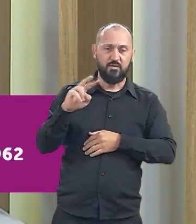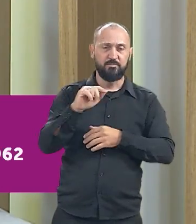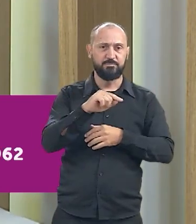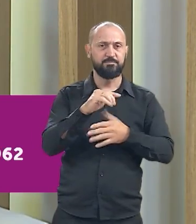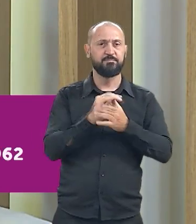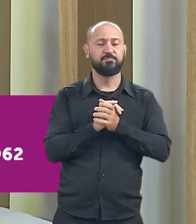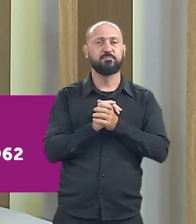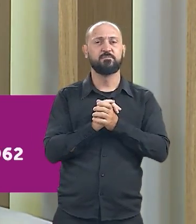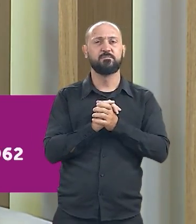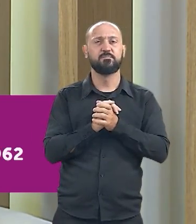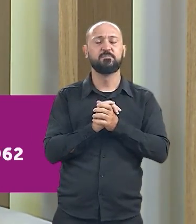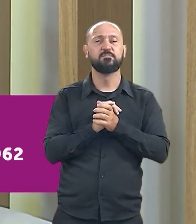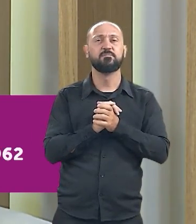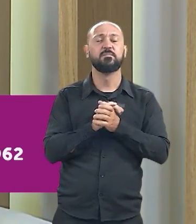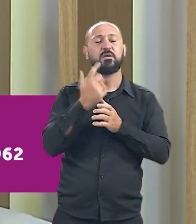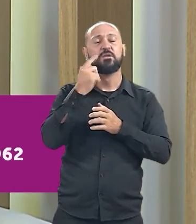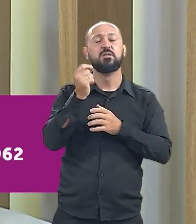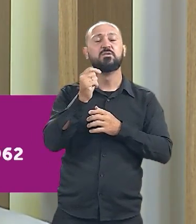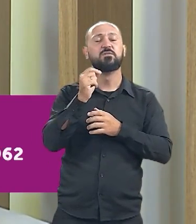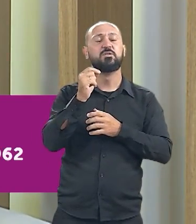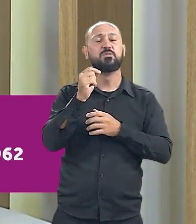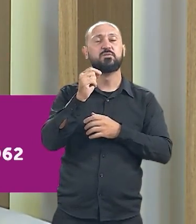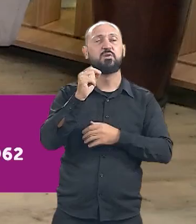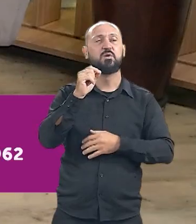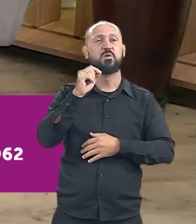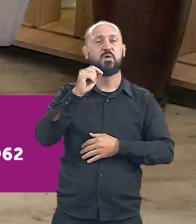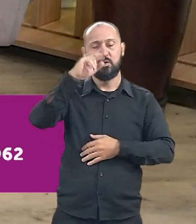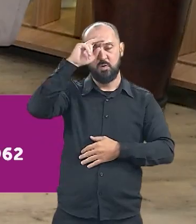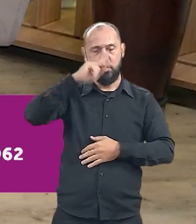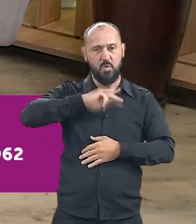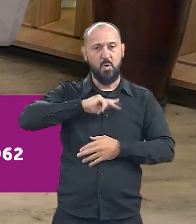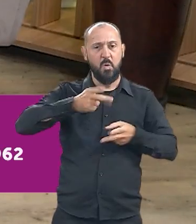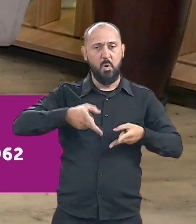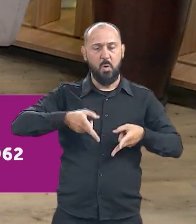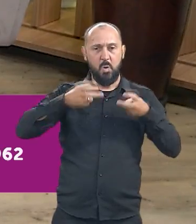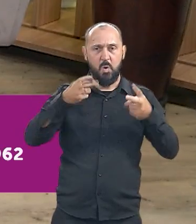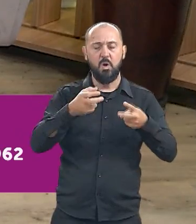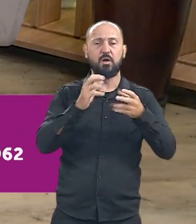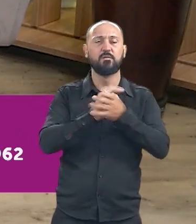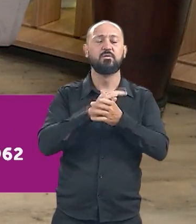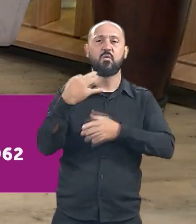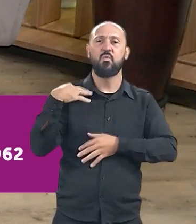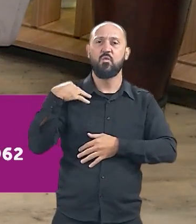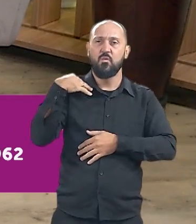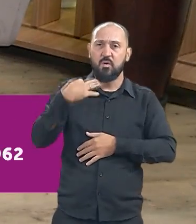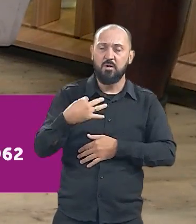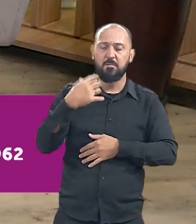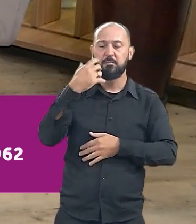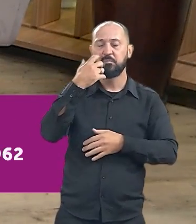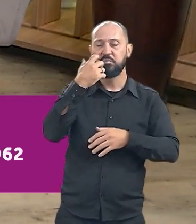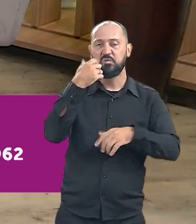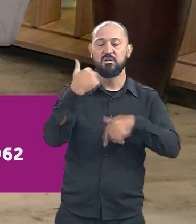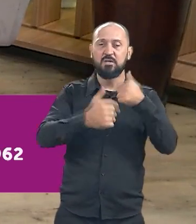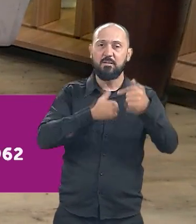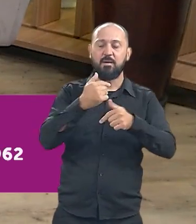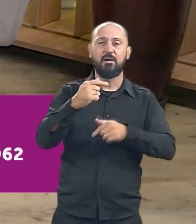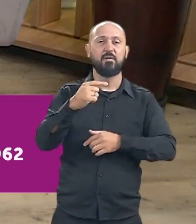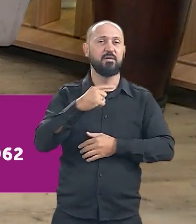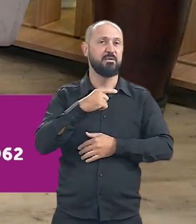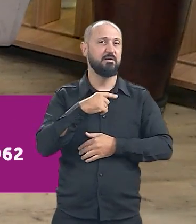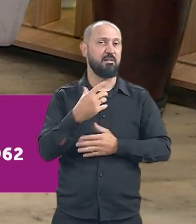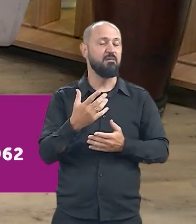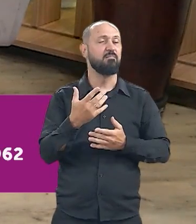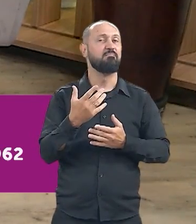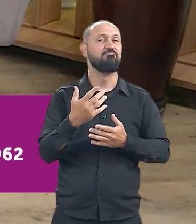forma de autoconhecimento. Então, o próprio voluntário, nessas atividades que ele tem, ele